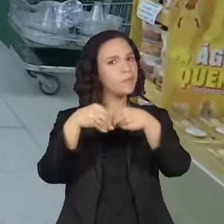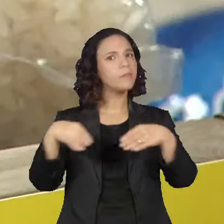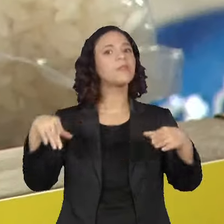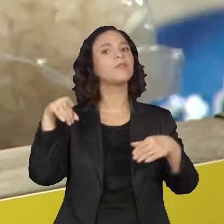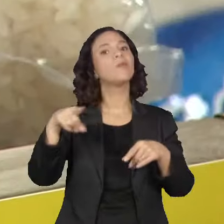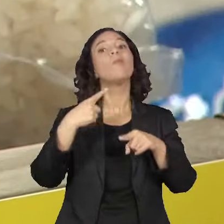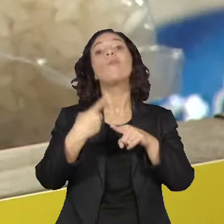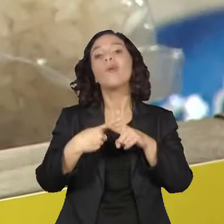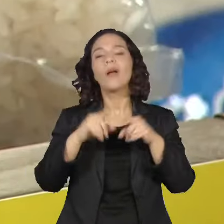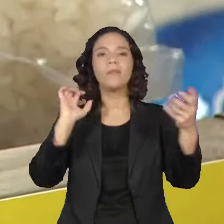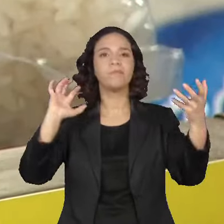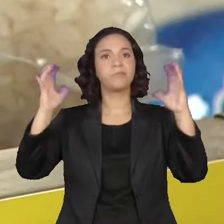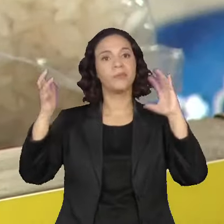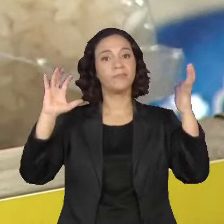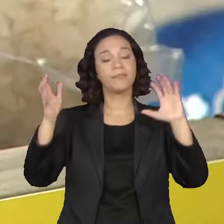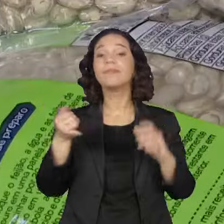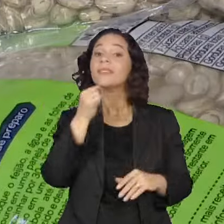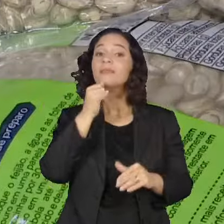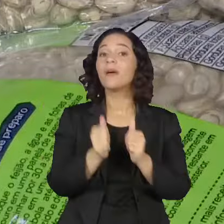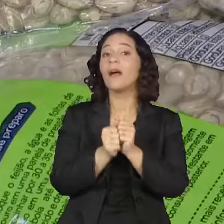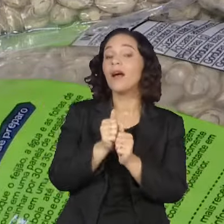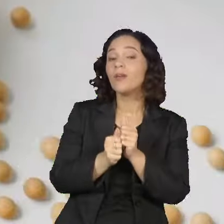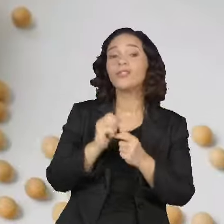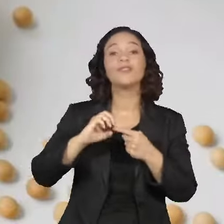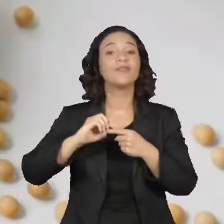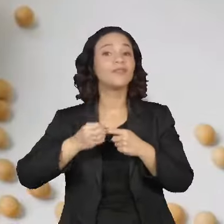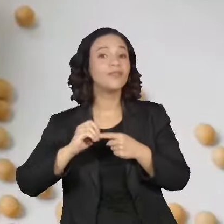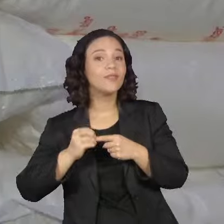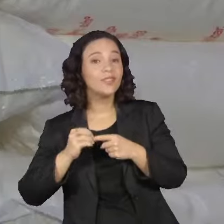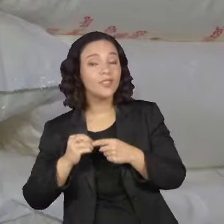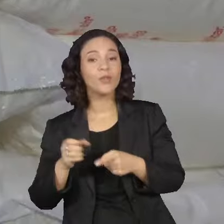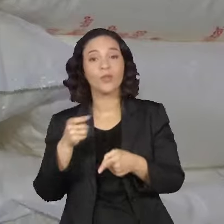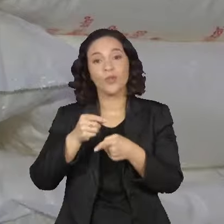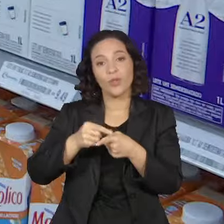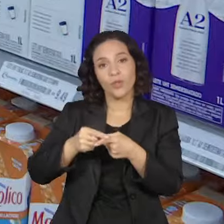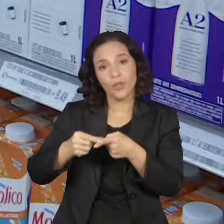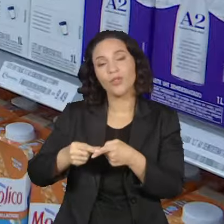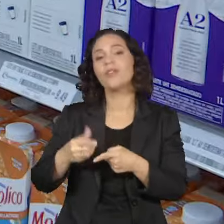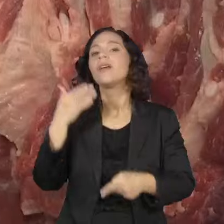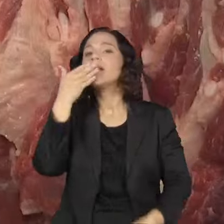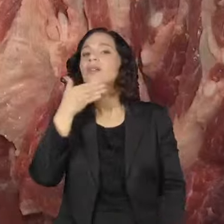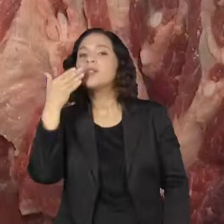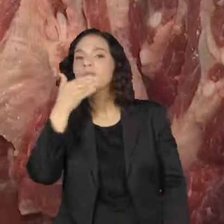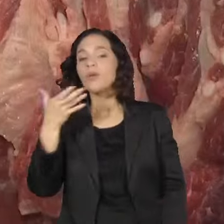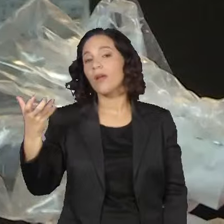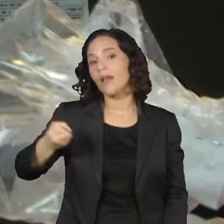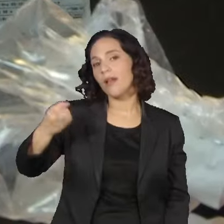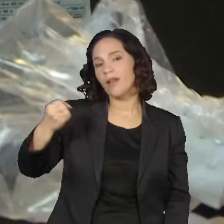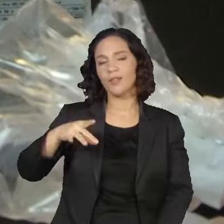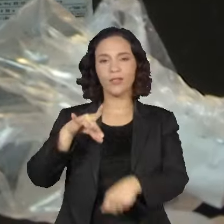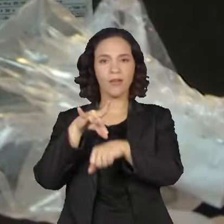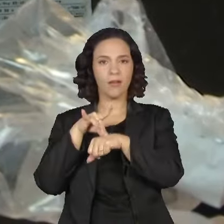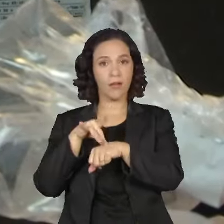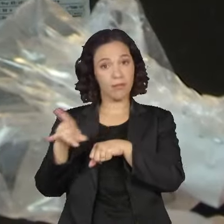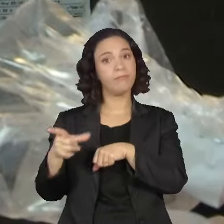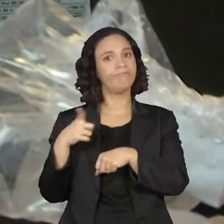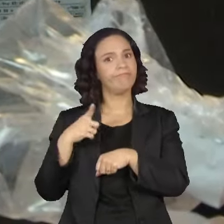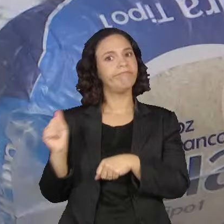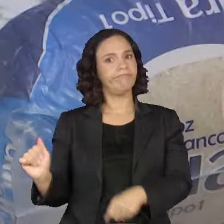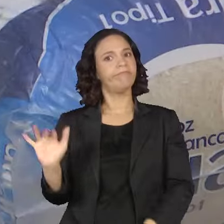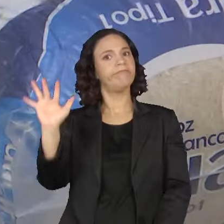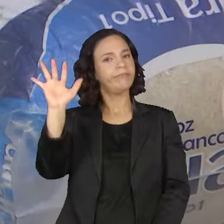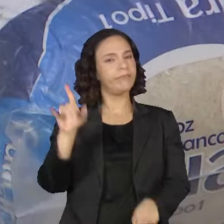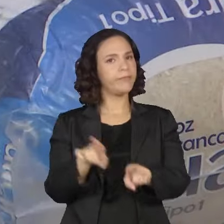pelas mudanças climáticas. Arroz, feijão, soja, açúcar, leite e carne são alguns